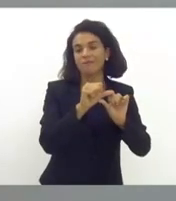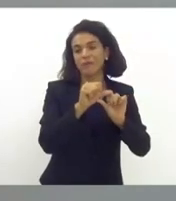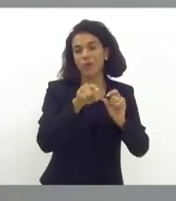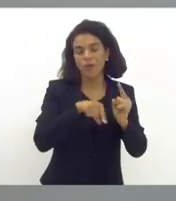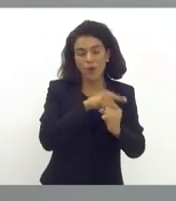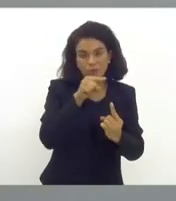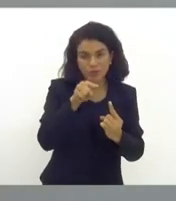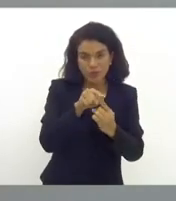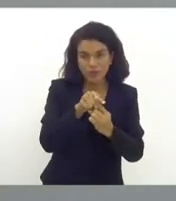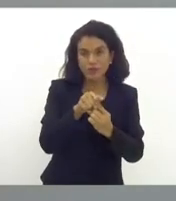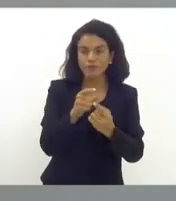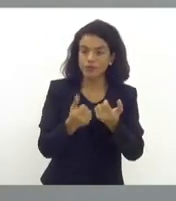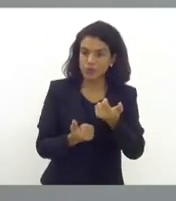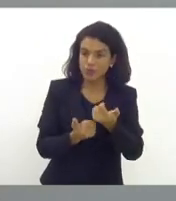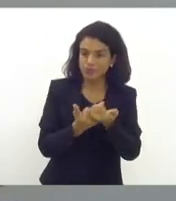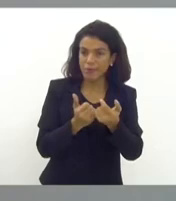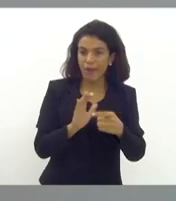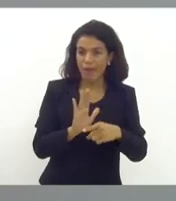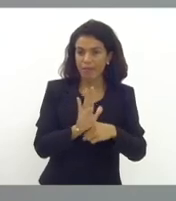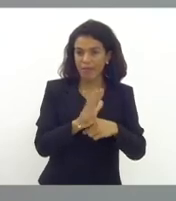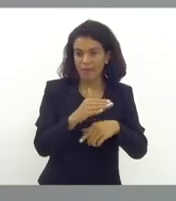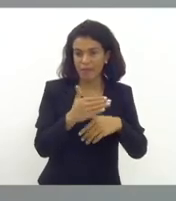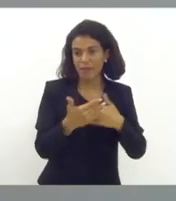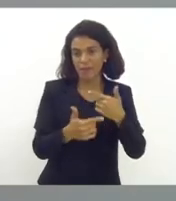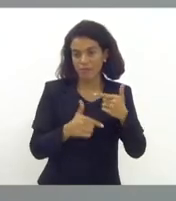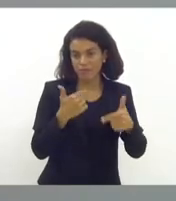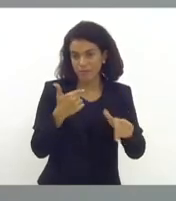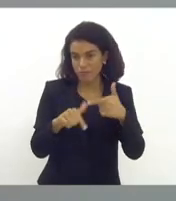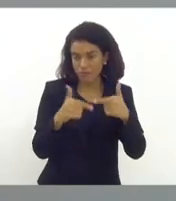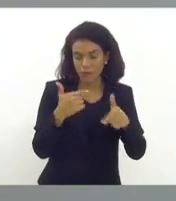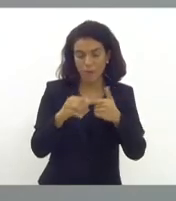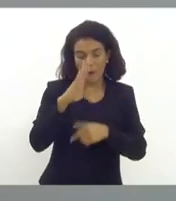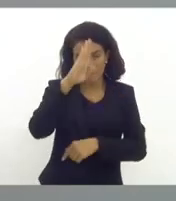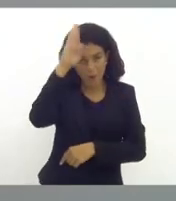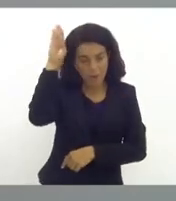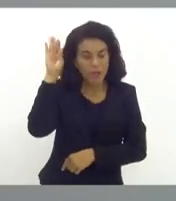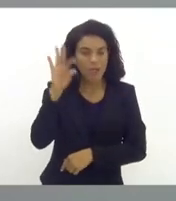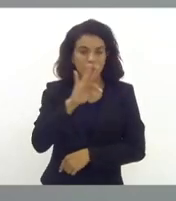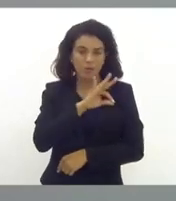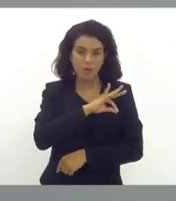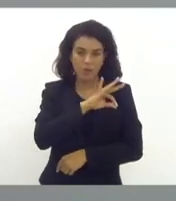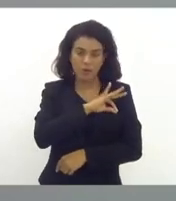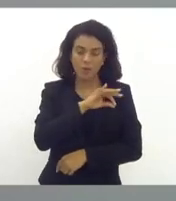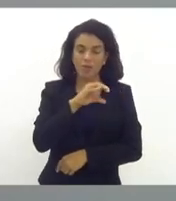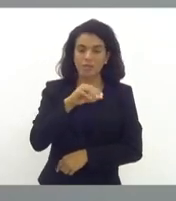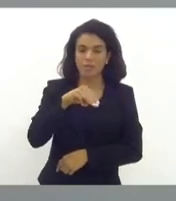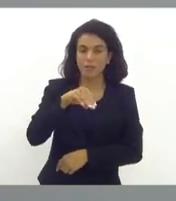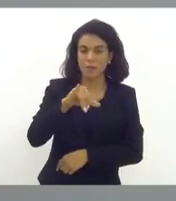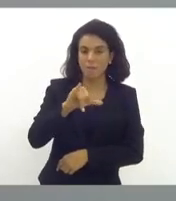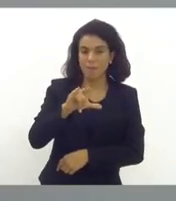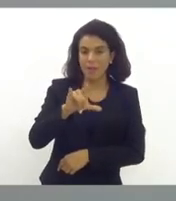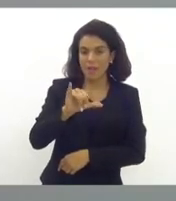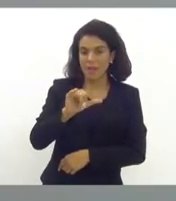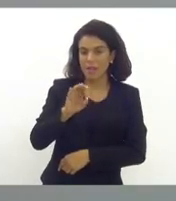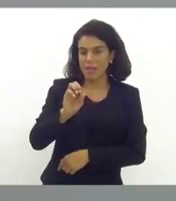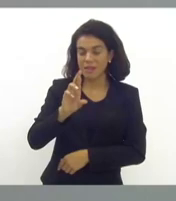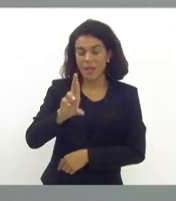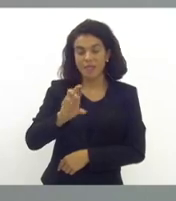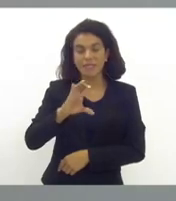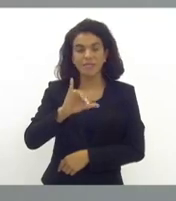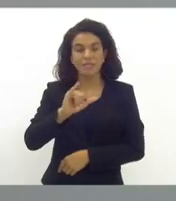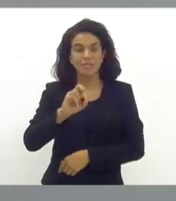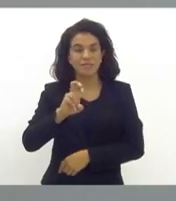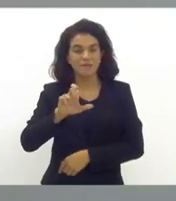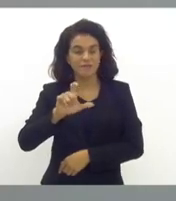né o trabalho das três órgãos bombeiros polícia militar e polícia civil né e que eles compreendo